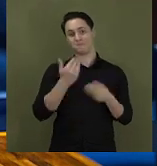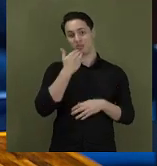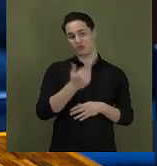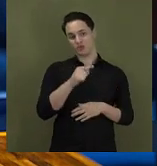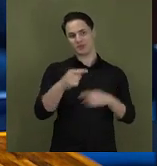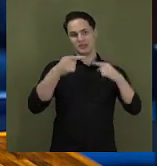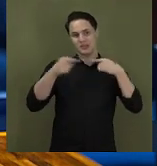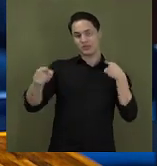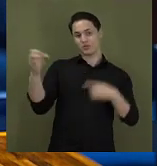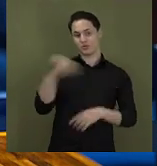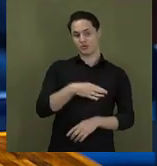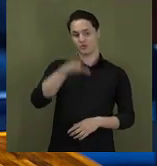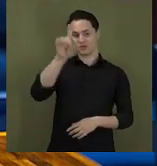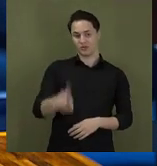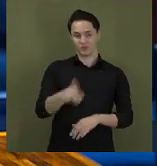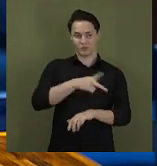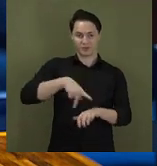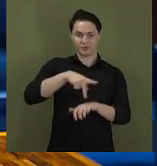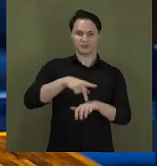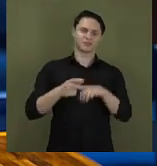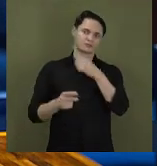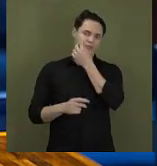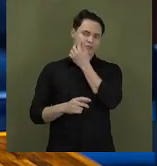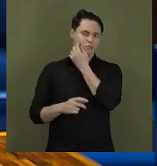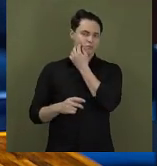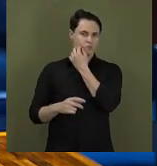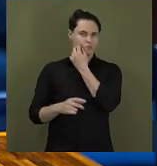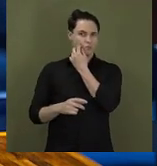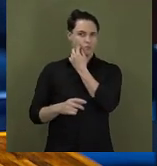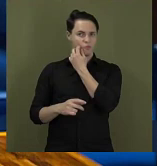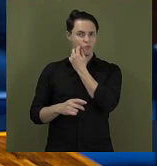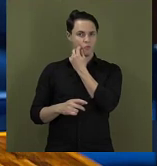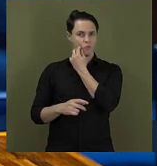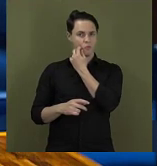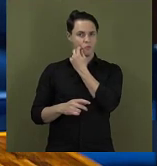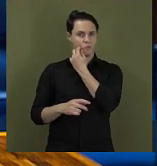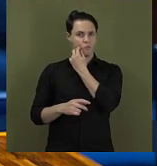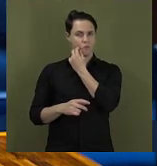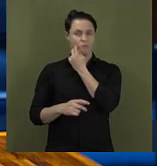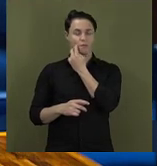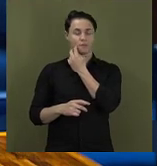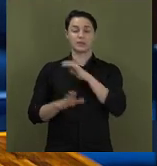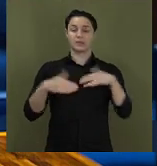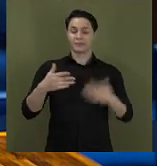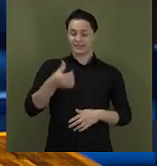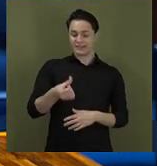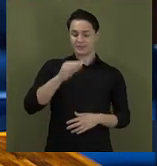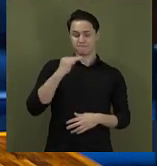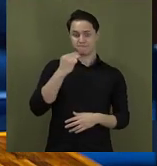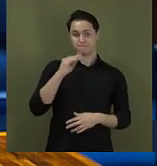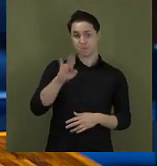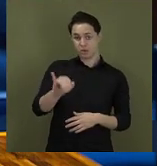as ideias da nova direção, né, da Petrobras. Pelo menos não a encontrei. Mas são 6 bilhões de reais. Agora,